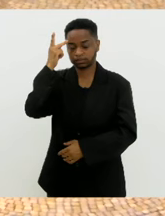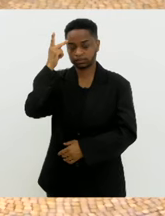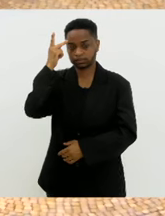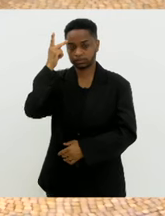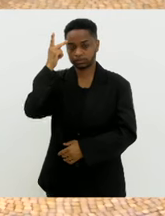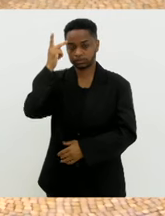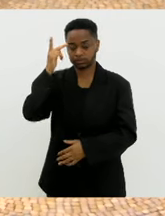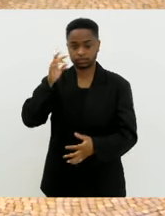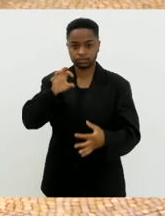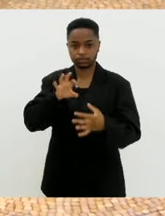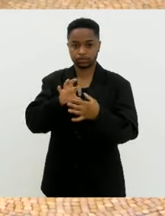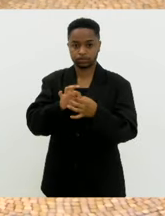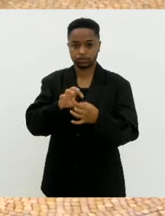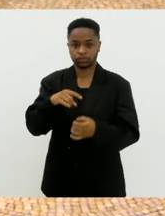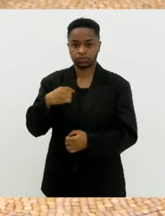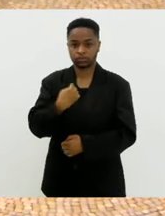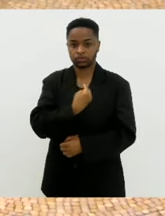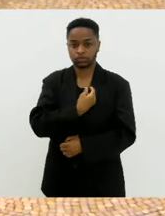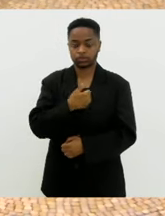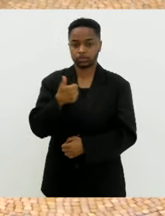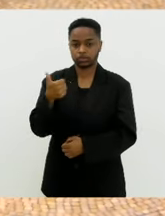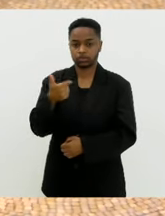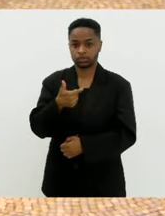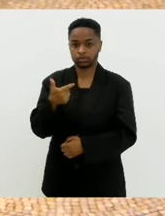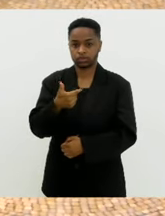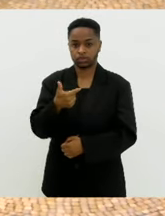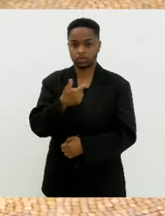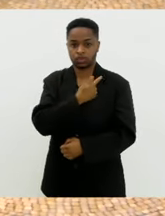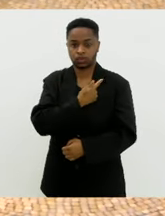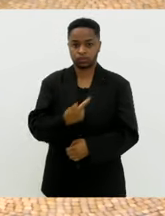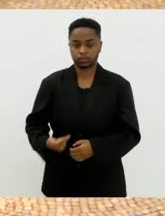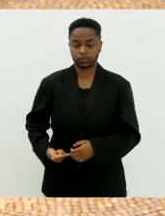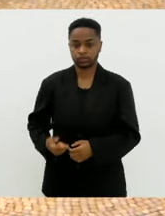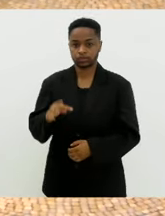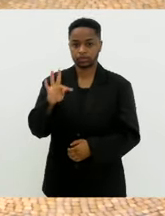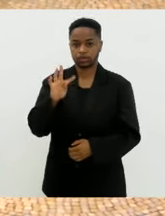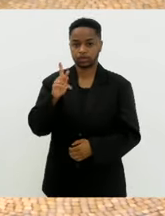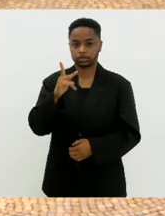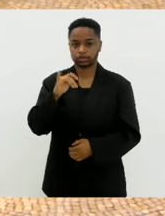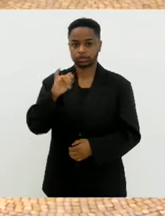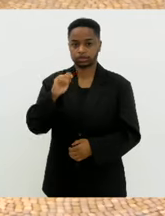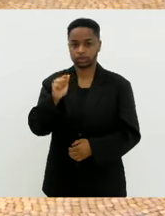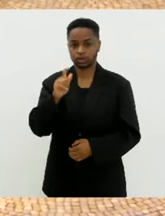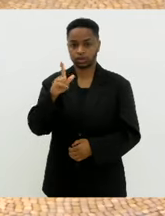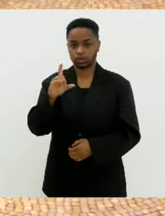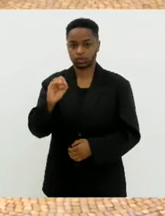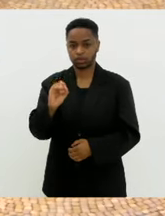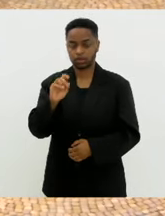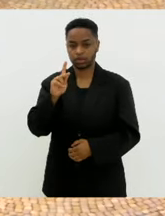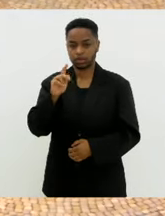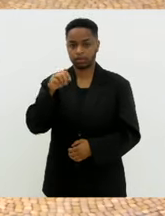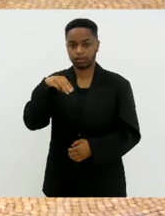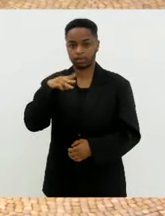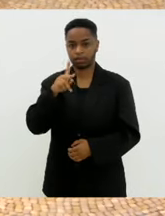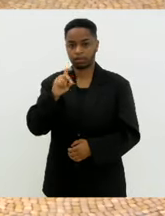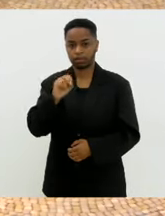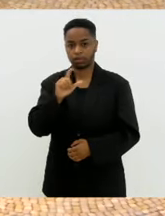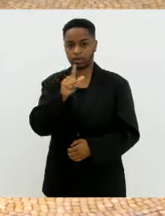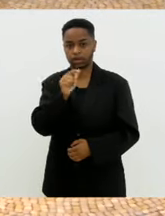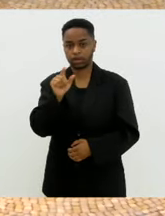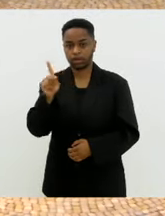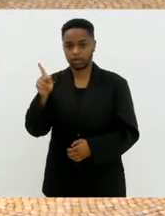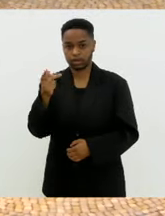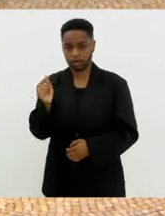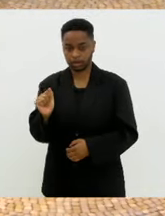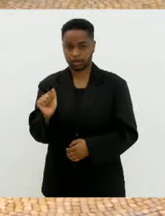nosso vice-governador, Tiago Pampolha, nos quadros do